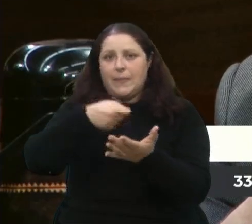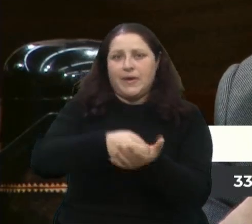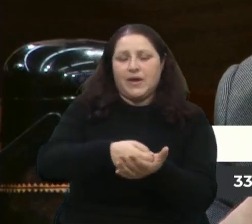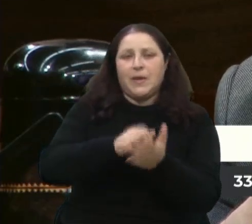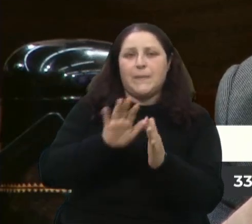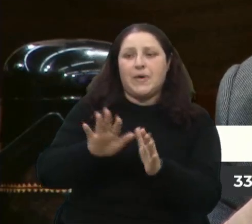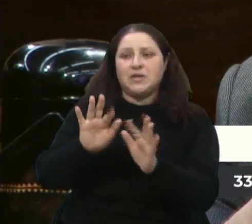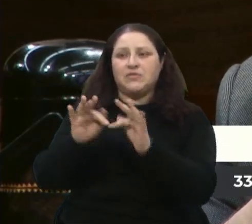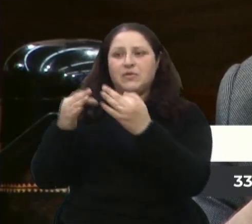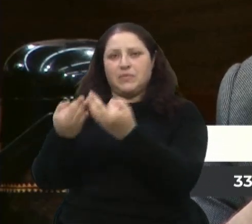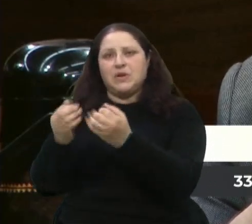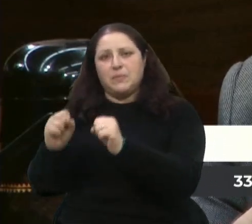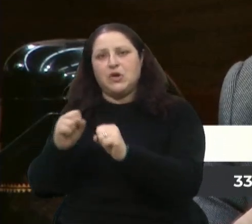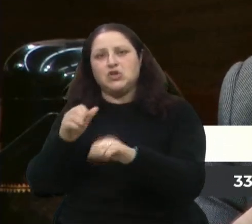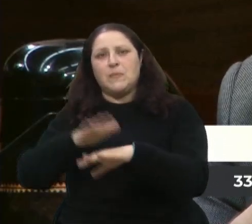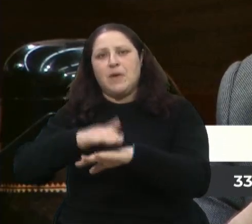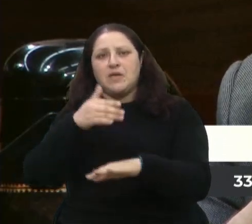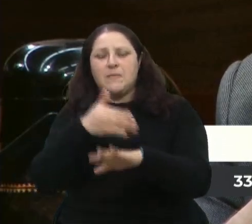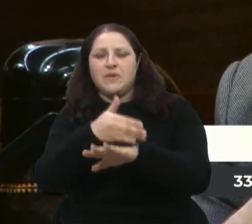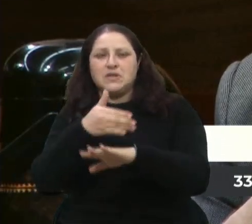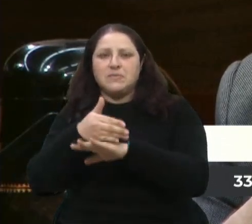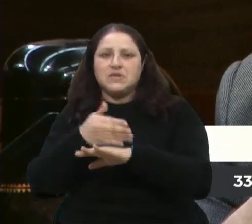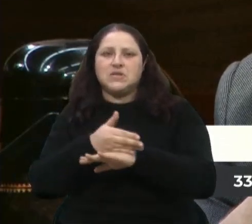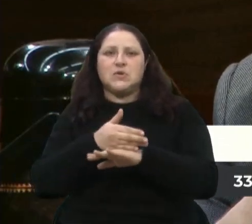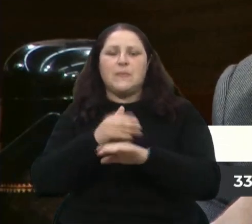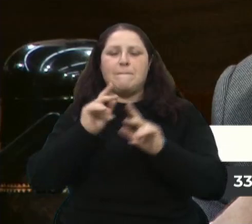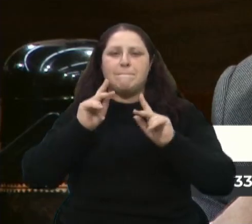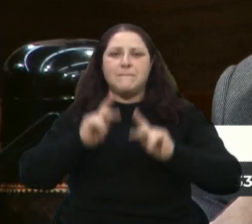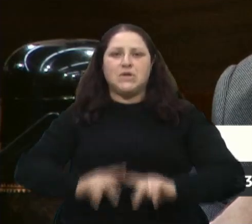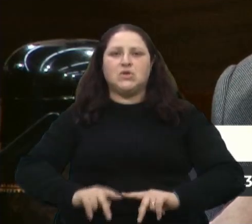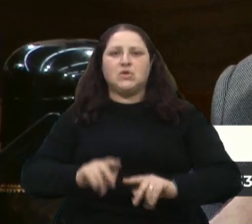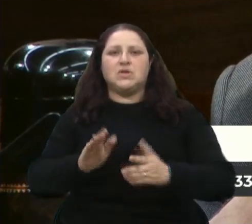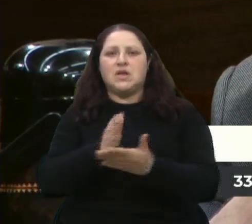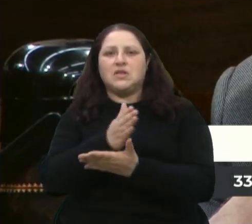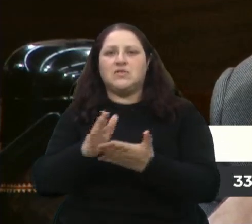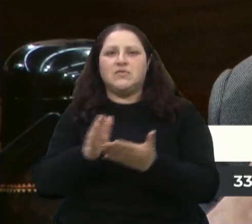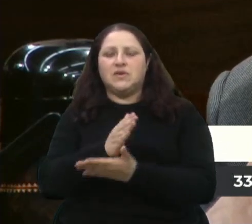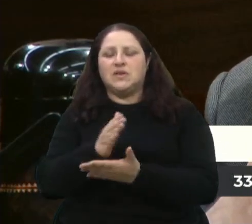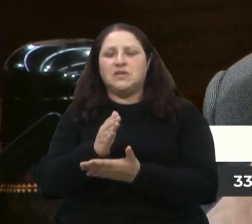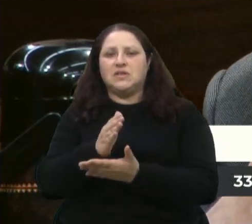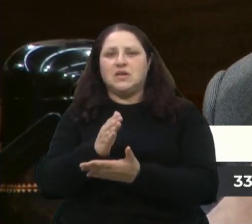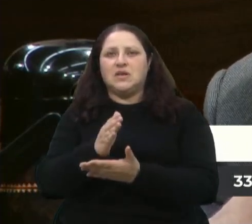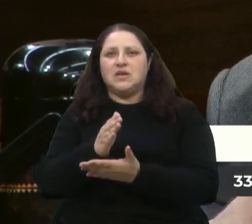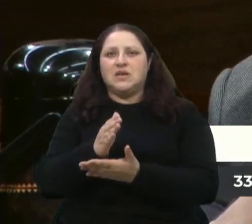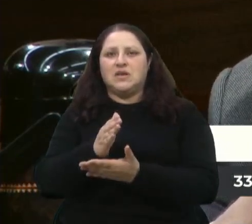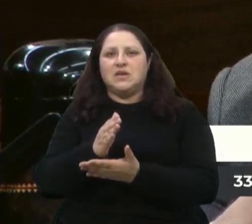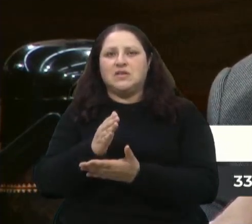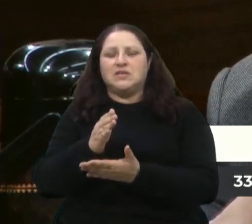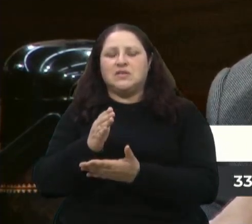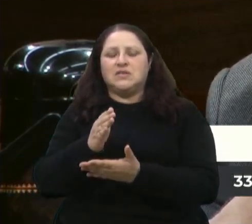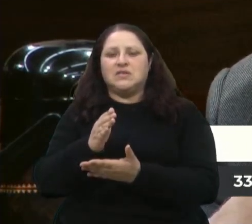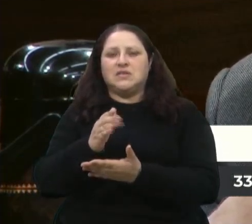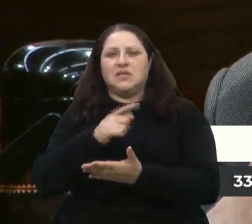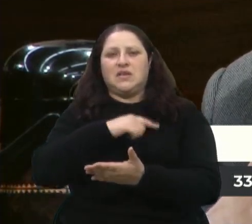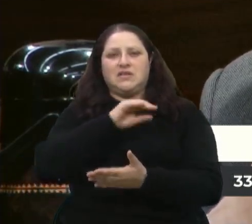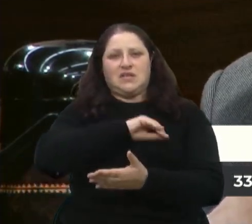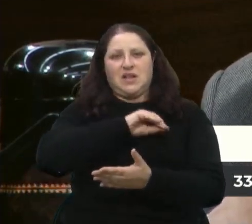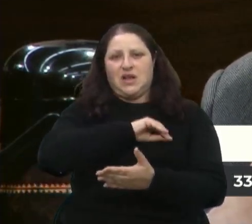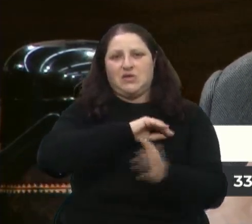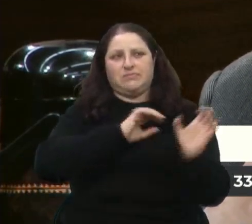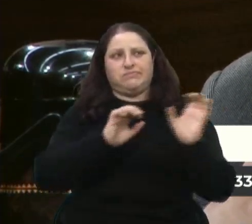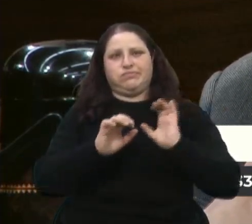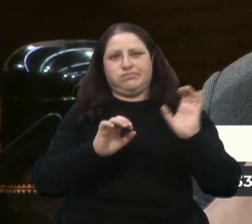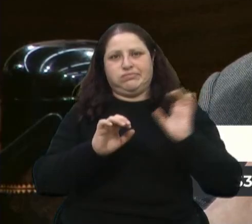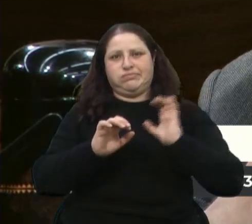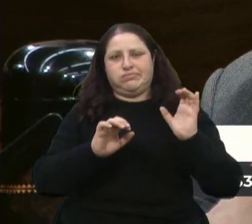muito mais participação de pessoas que às vezes têm uma condição econômica muito elevada e que se usam e